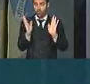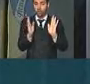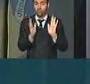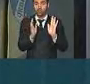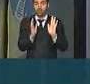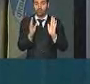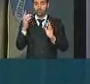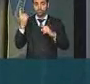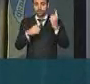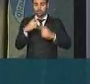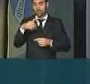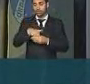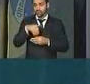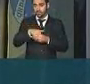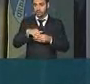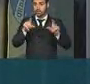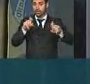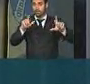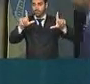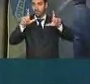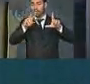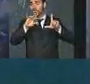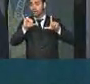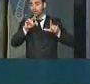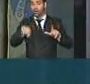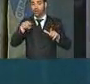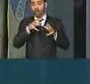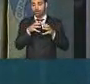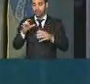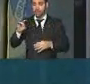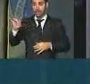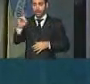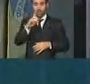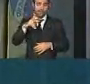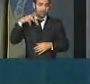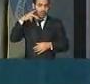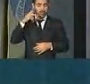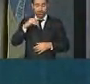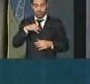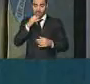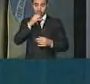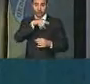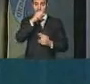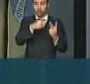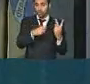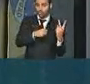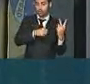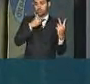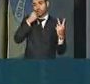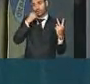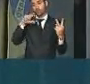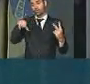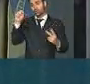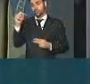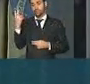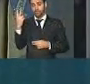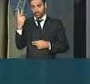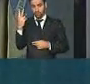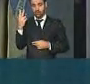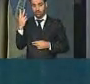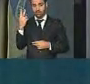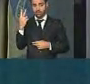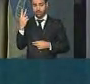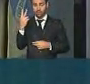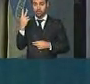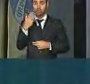para a votação do painel de matéria vetada haverá encaminhamento por cinco minutos de dois senadores e dois deputados preferencialmente